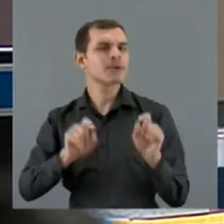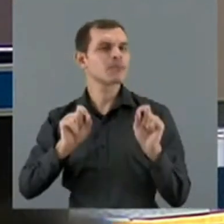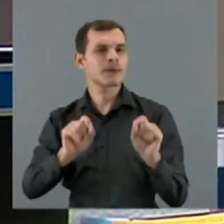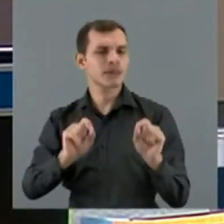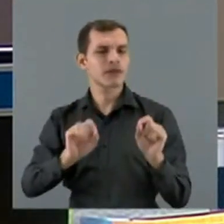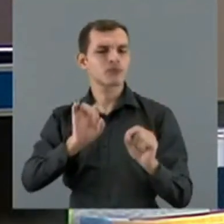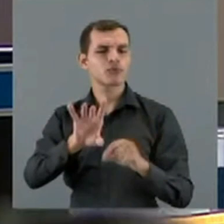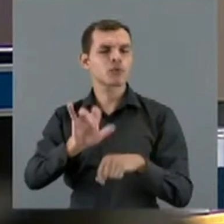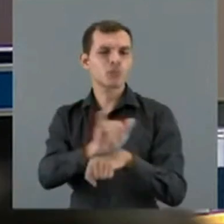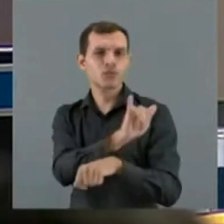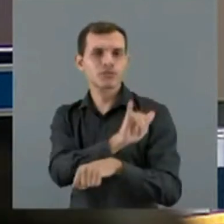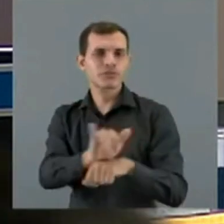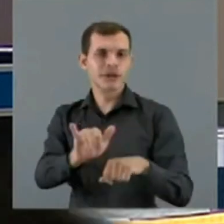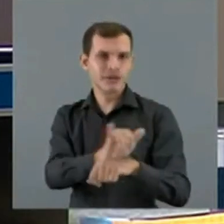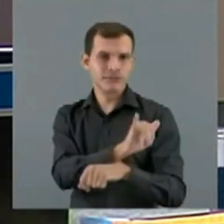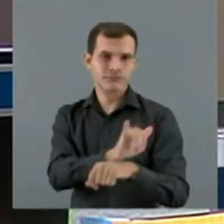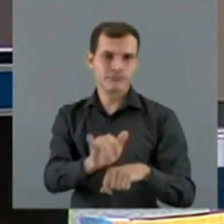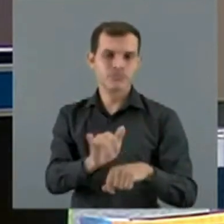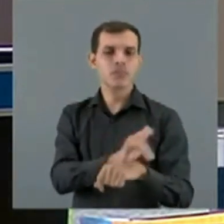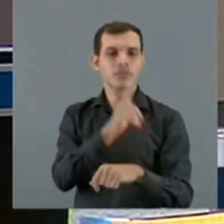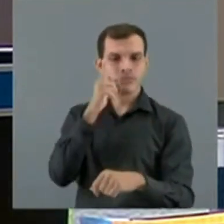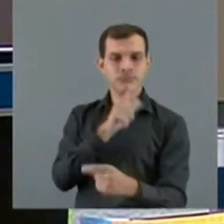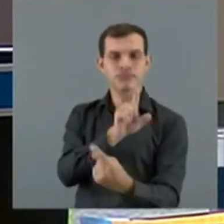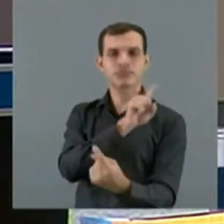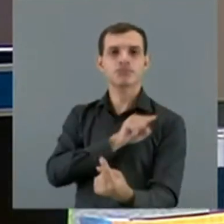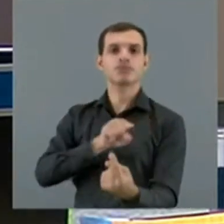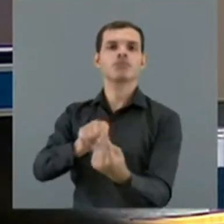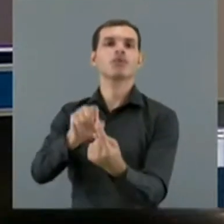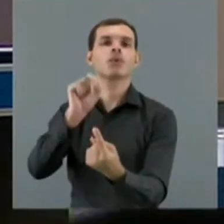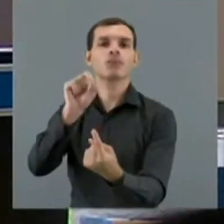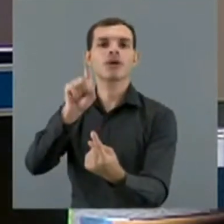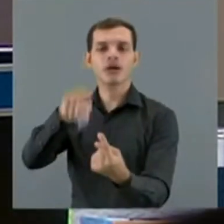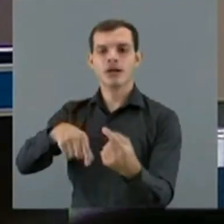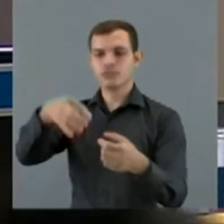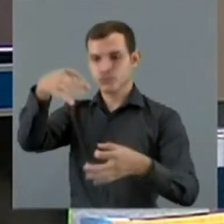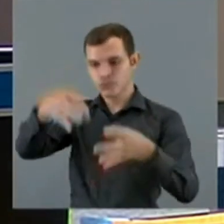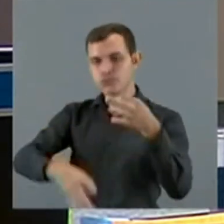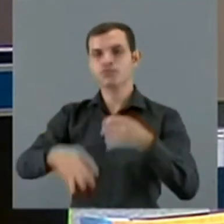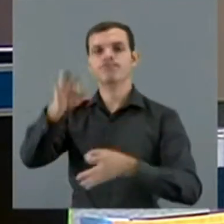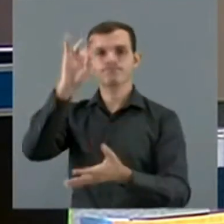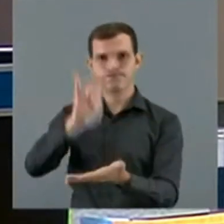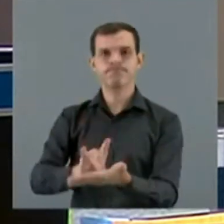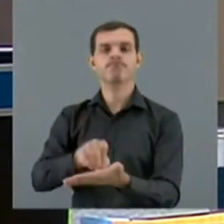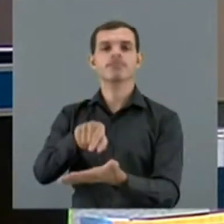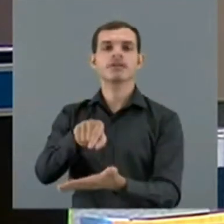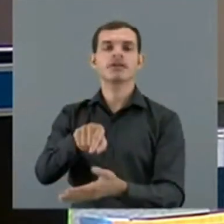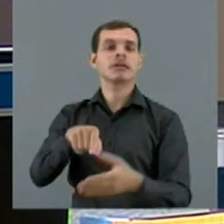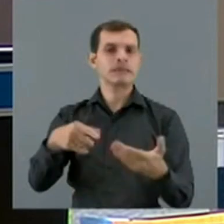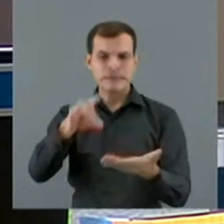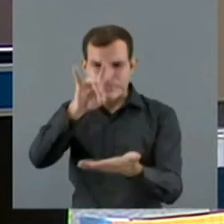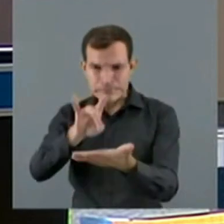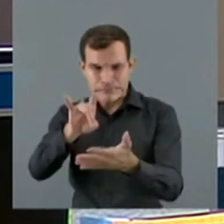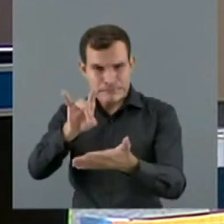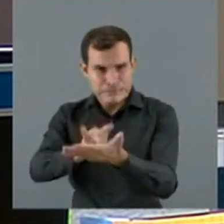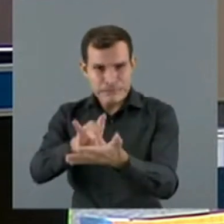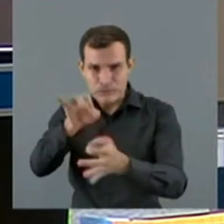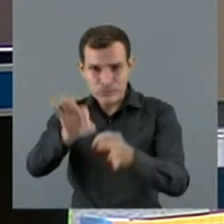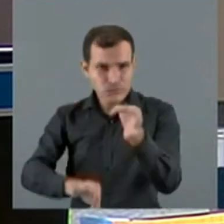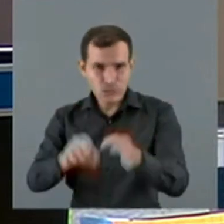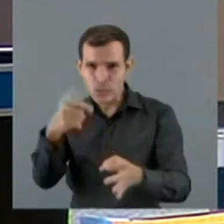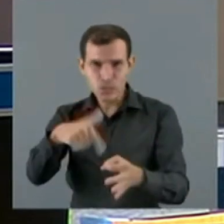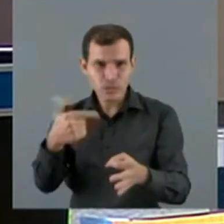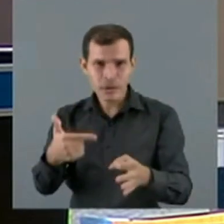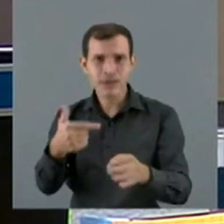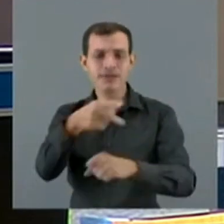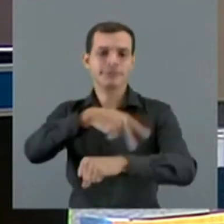um meio para alcançar o fim do direito, que é a justiça no caso concreto. Sem justiça, uma nação entra em